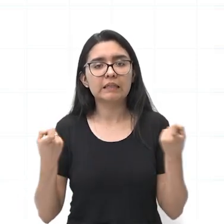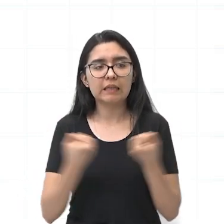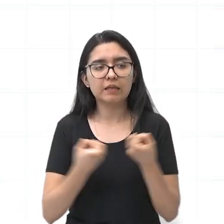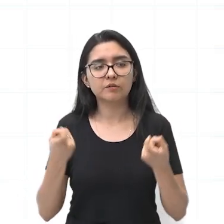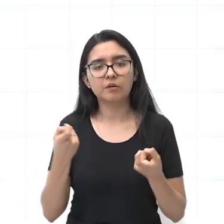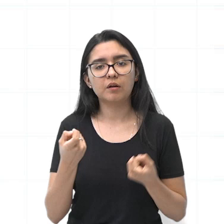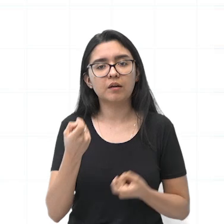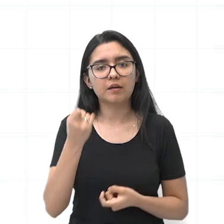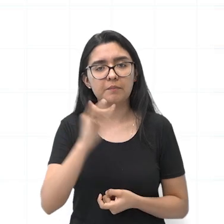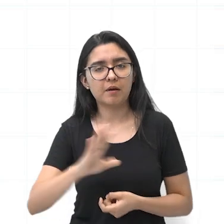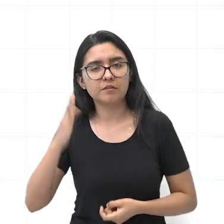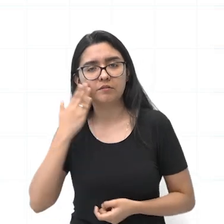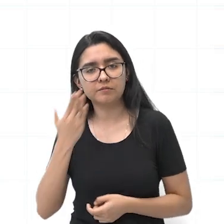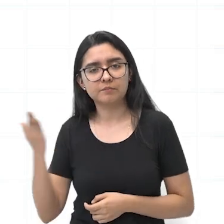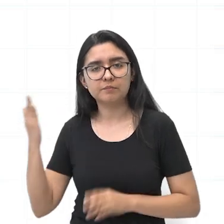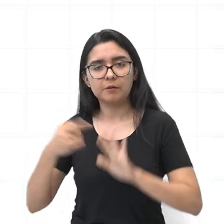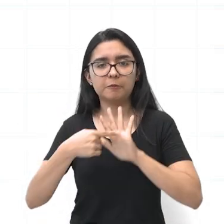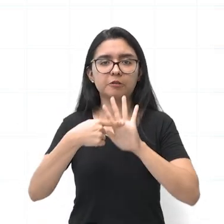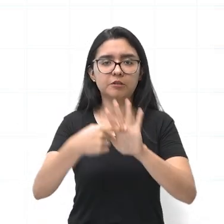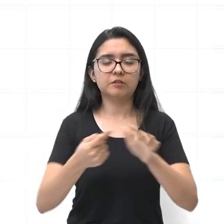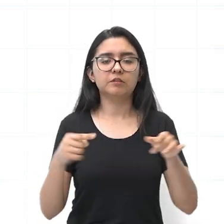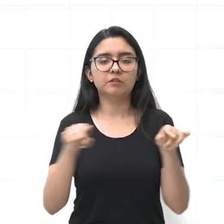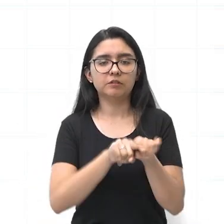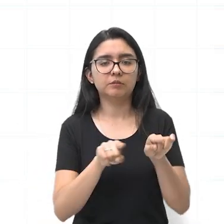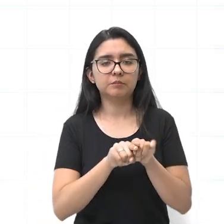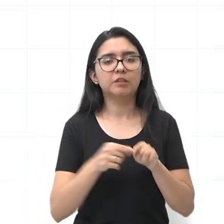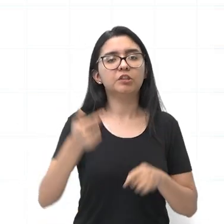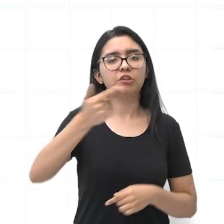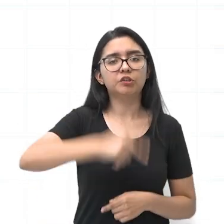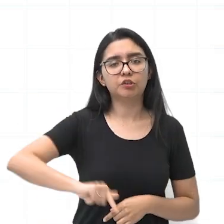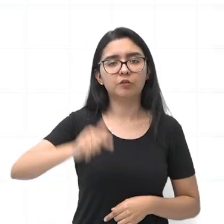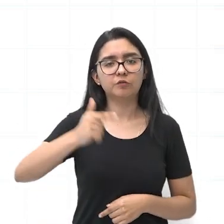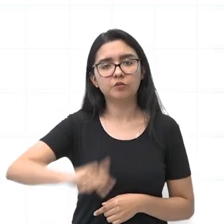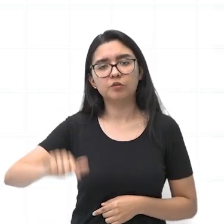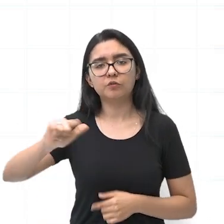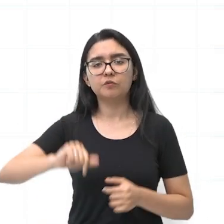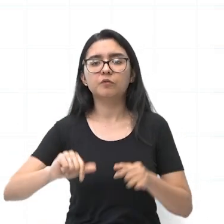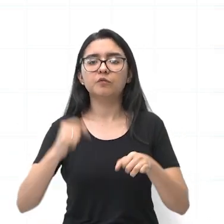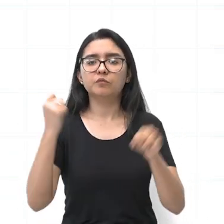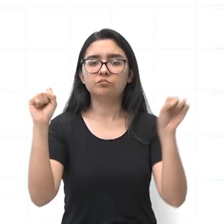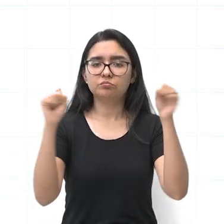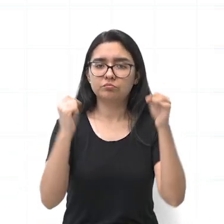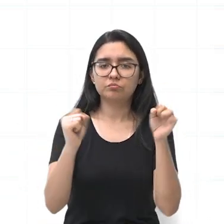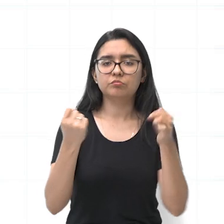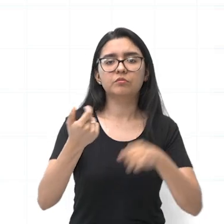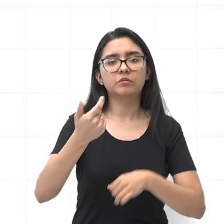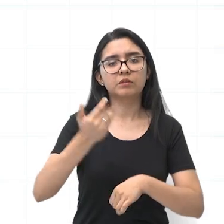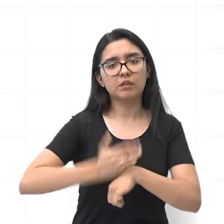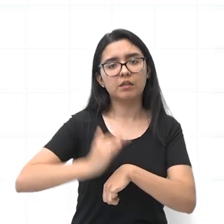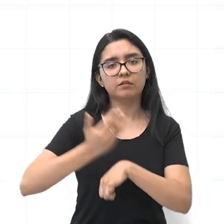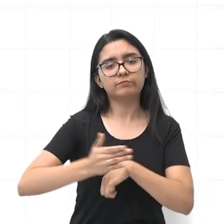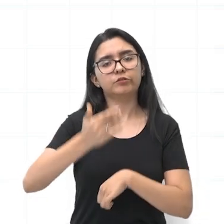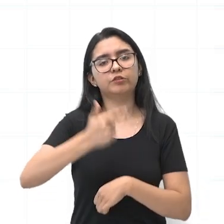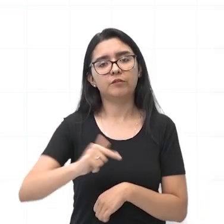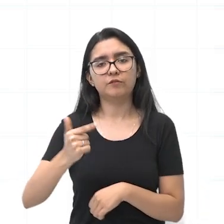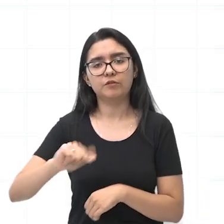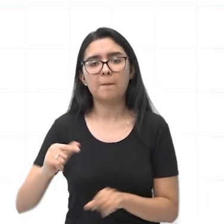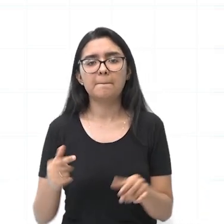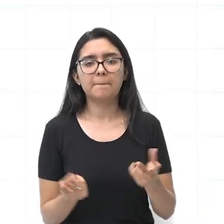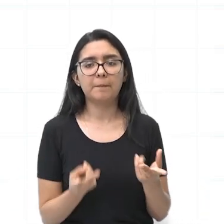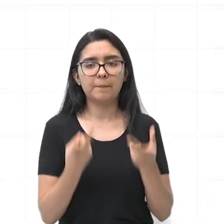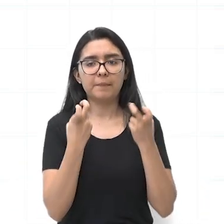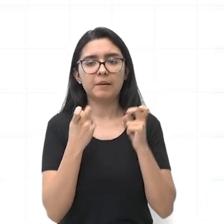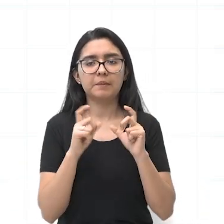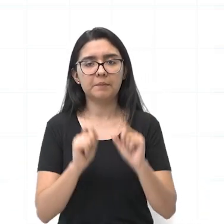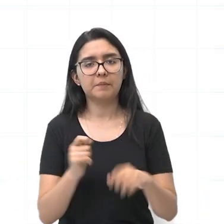aí. E aí ela nos permite também realizar repetições múltiplas de um exercício. A gente consegue perceber aí uma